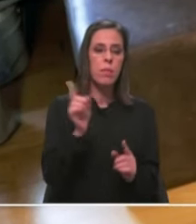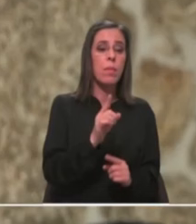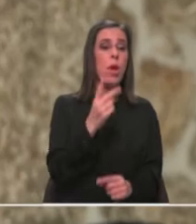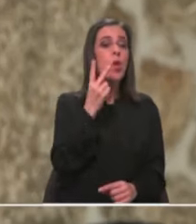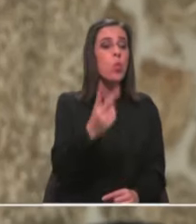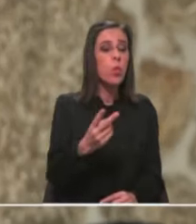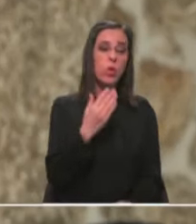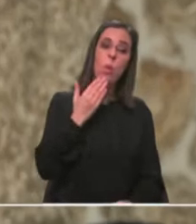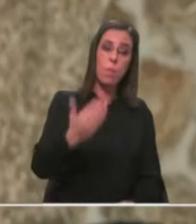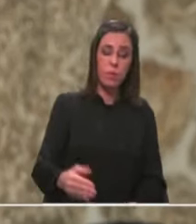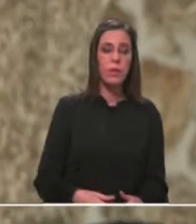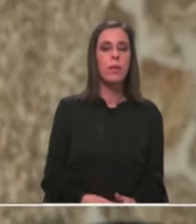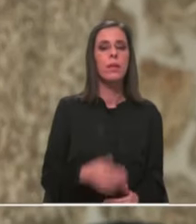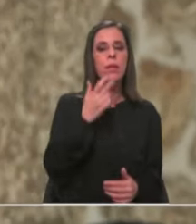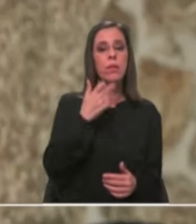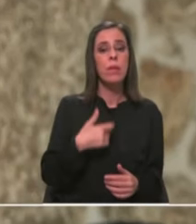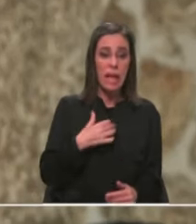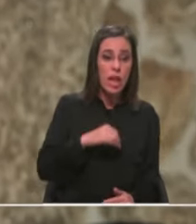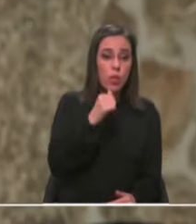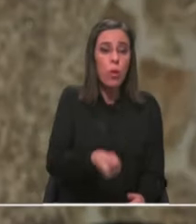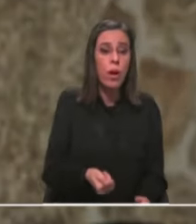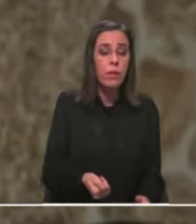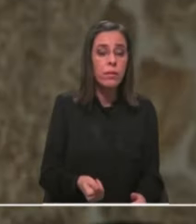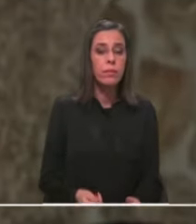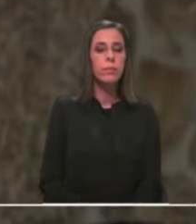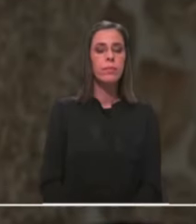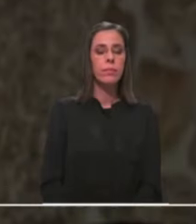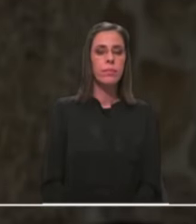2 vezes. Ele só me dizia: queres morrer?